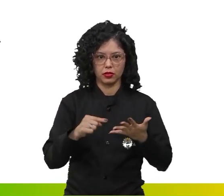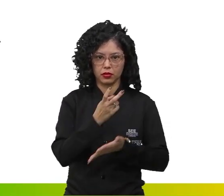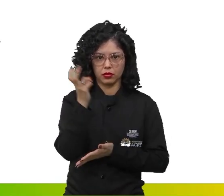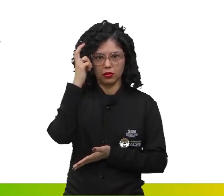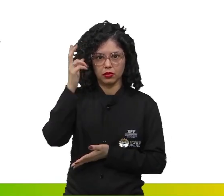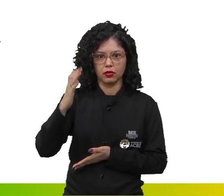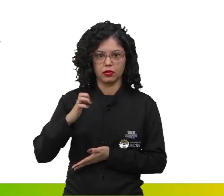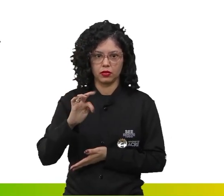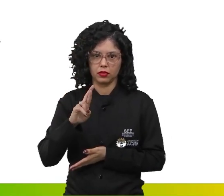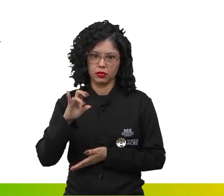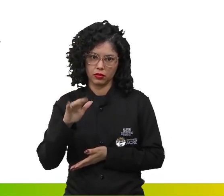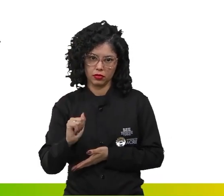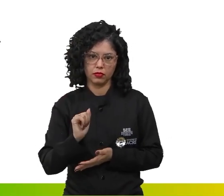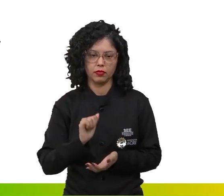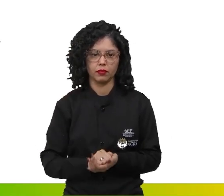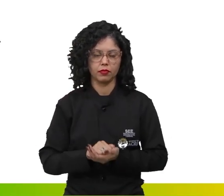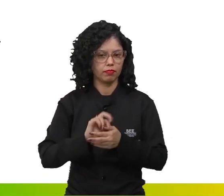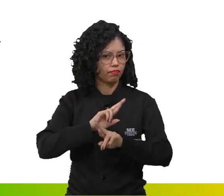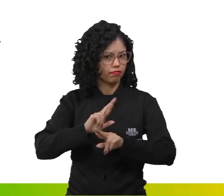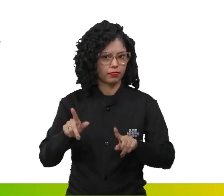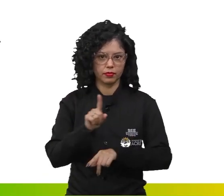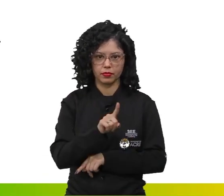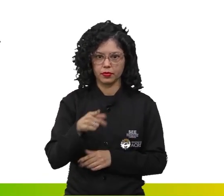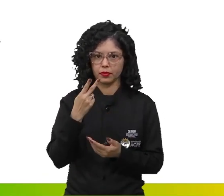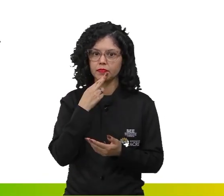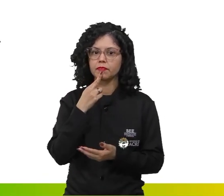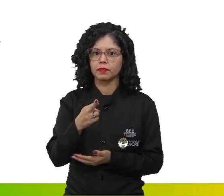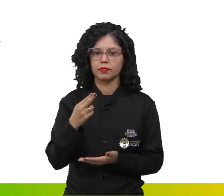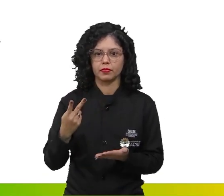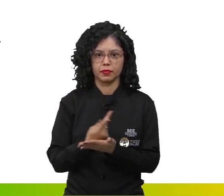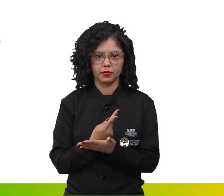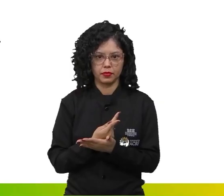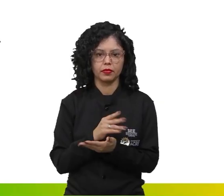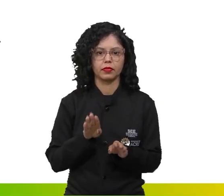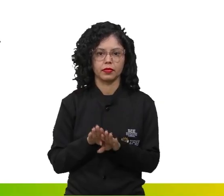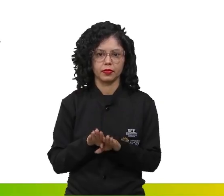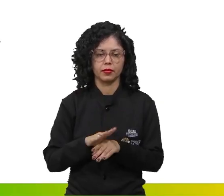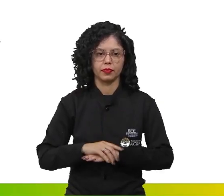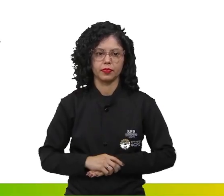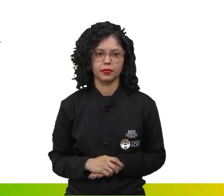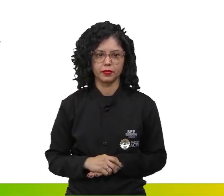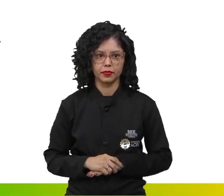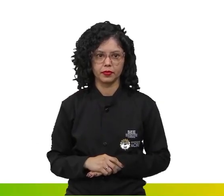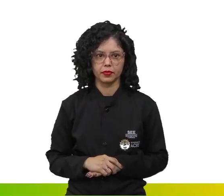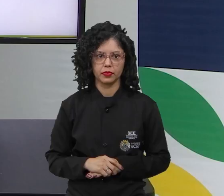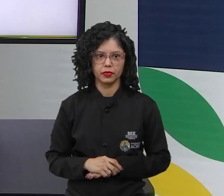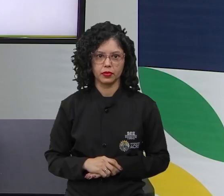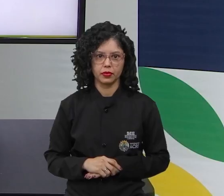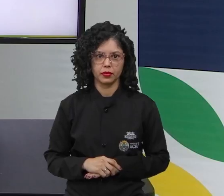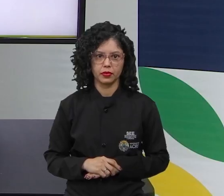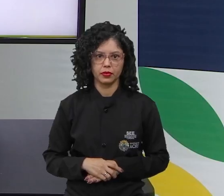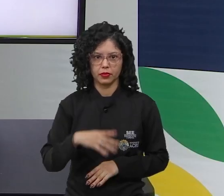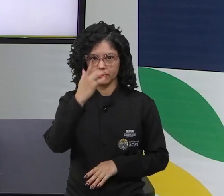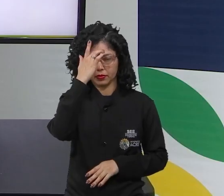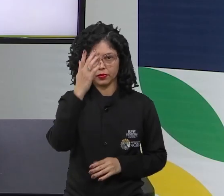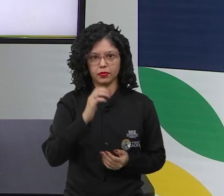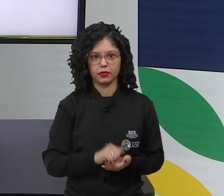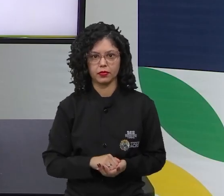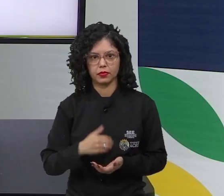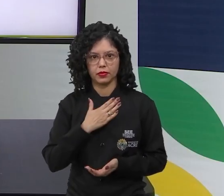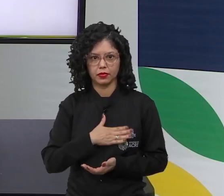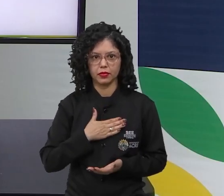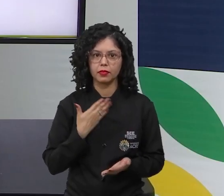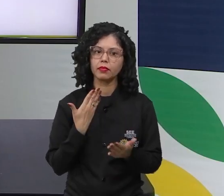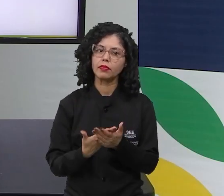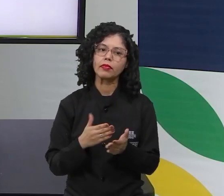diversidade cultural e étnica, não seria a minha assertiva correta. E aí, foi fácil? Você